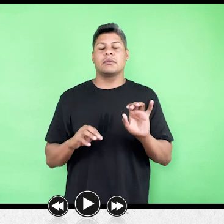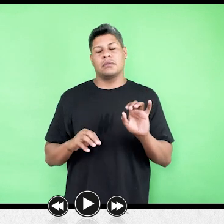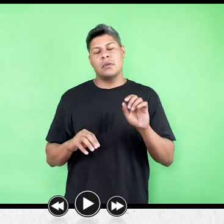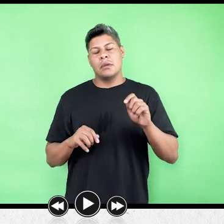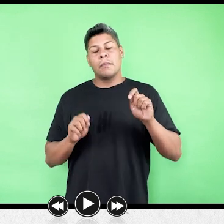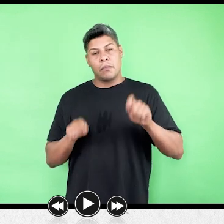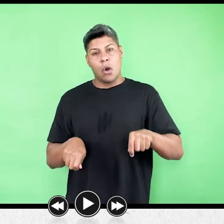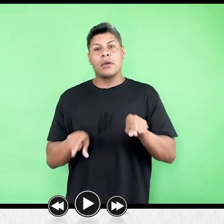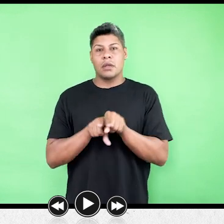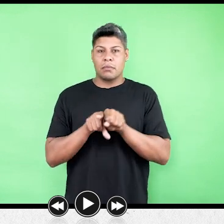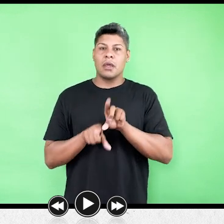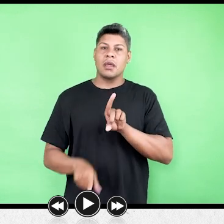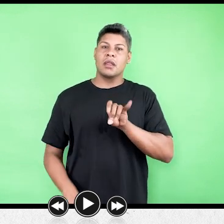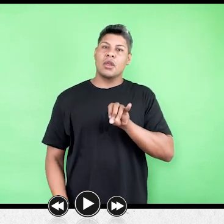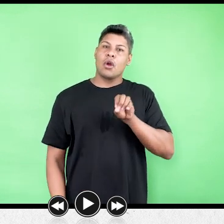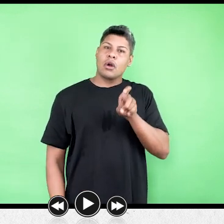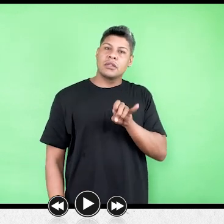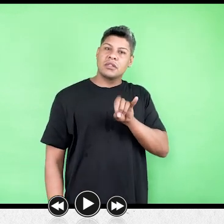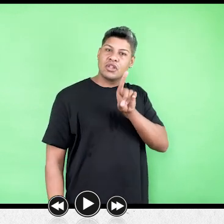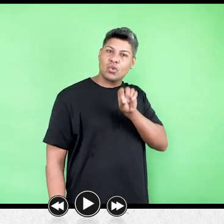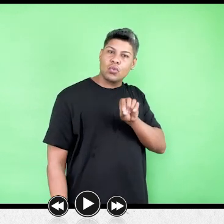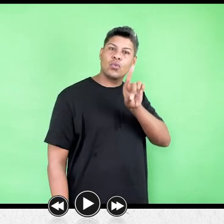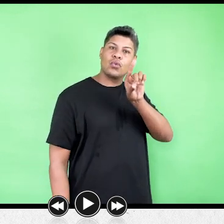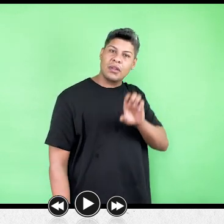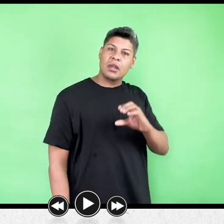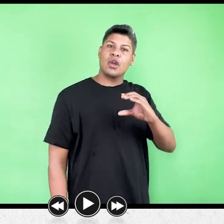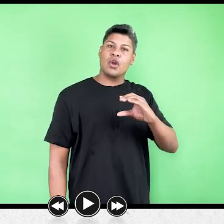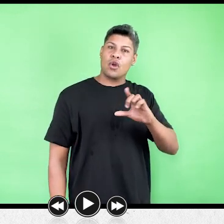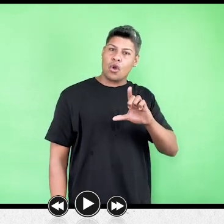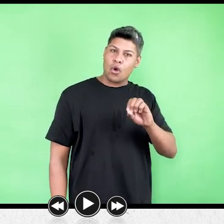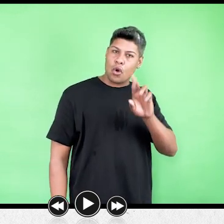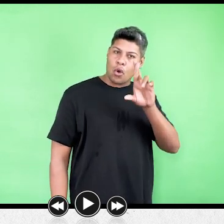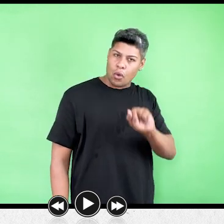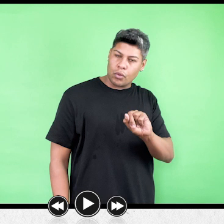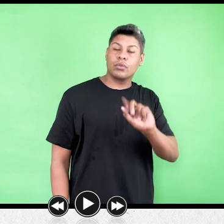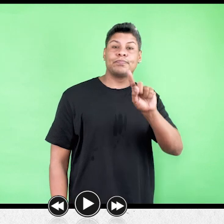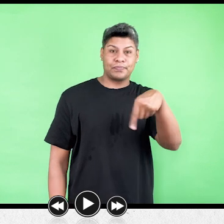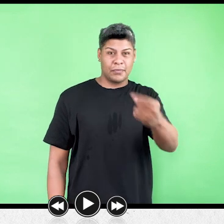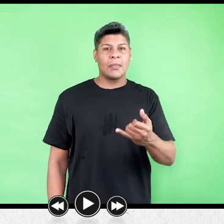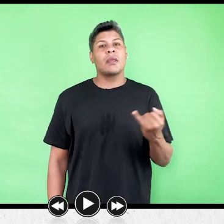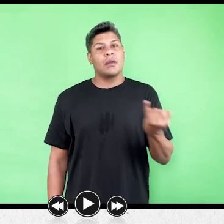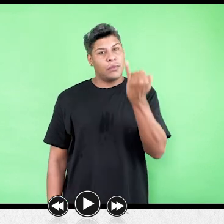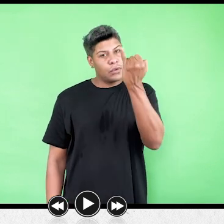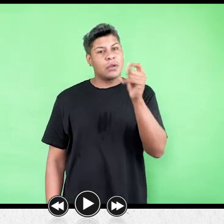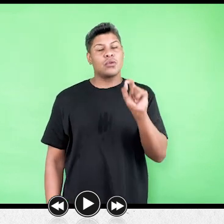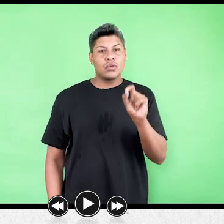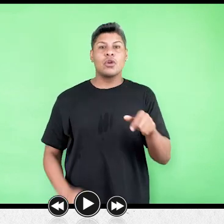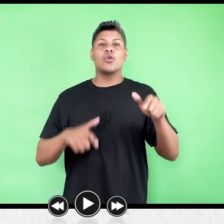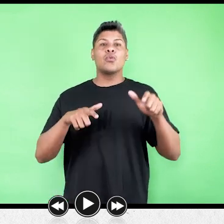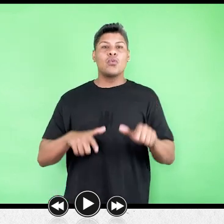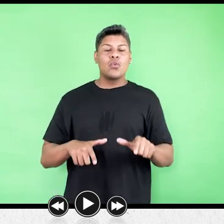cálcio, dióxido de cloro. E depois, é importante, né, que esse cloro também ele passe por um tanque de